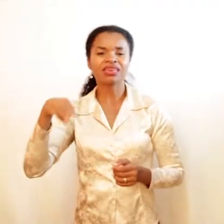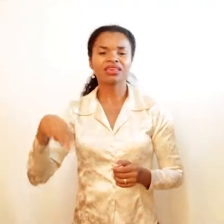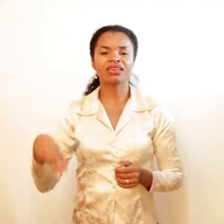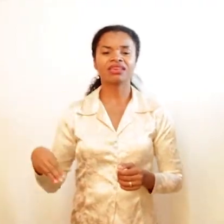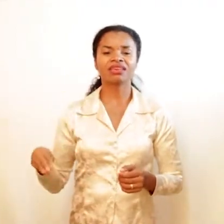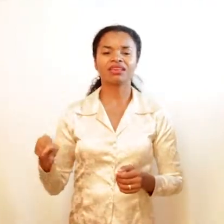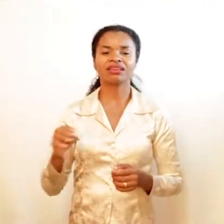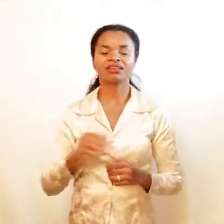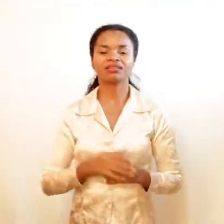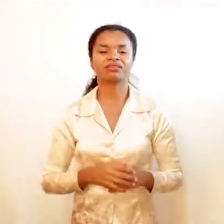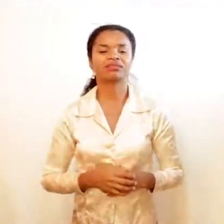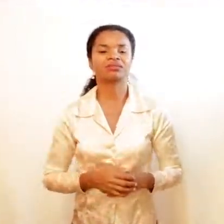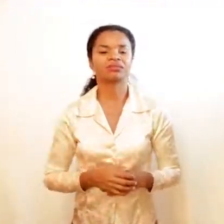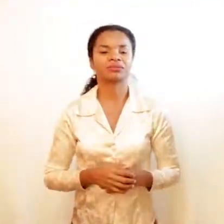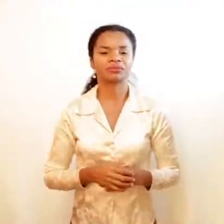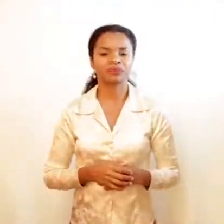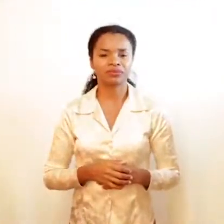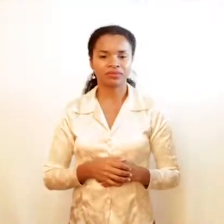Luísa